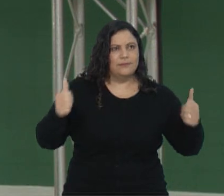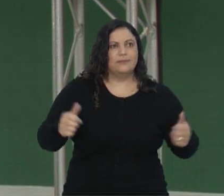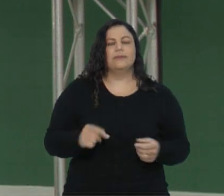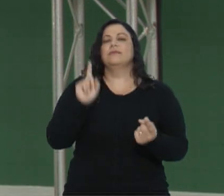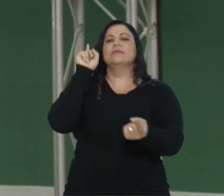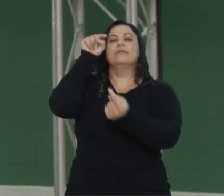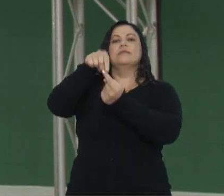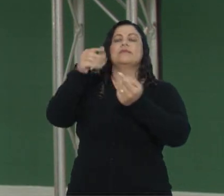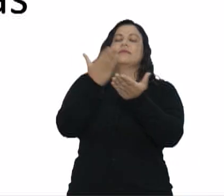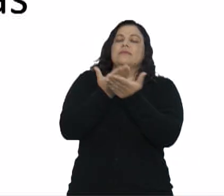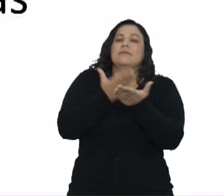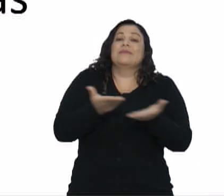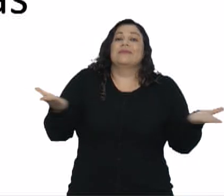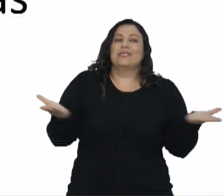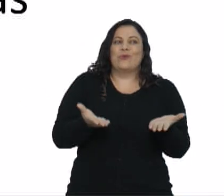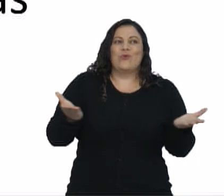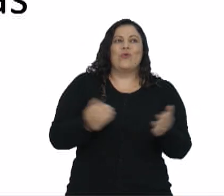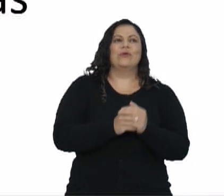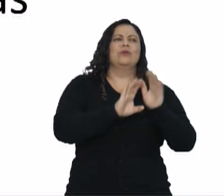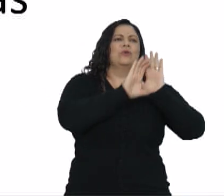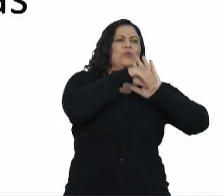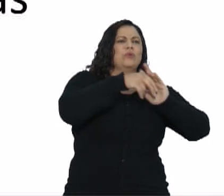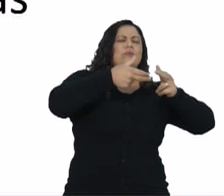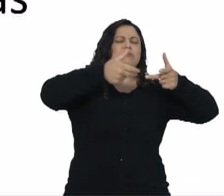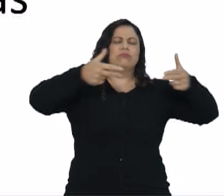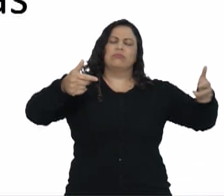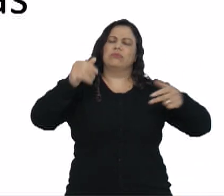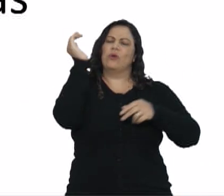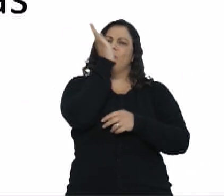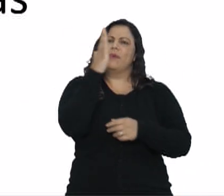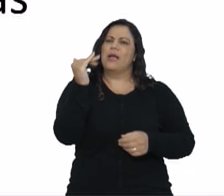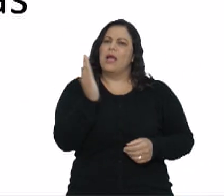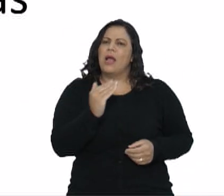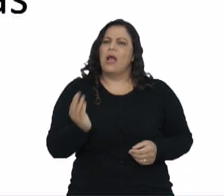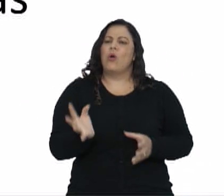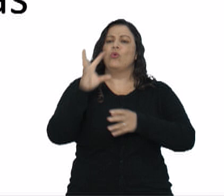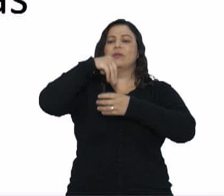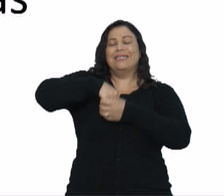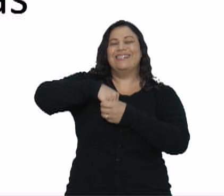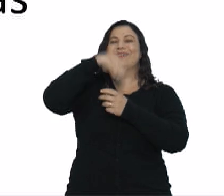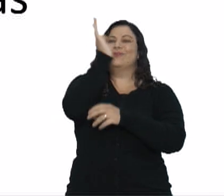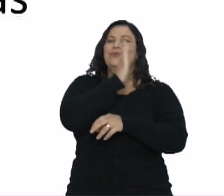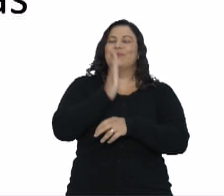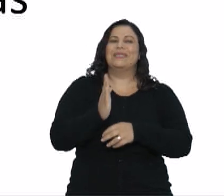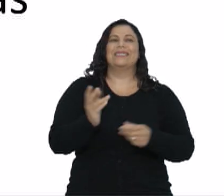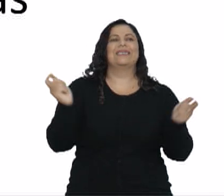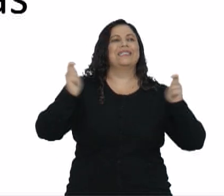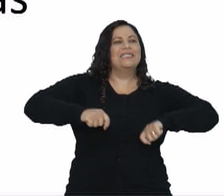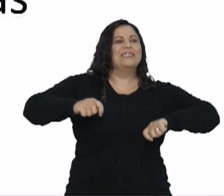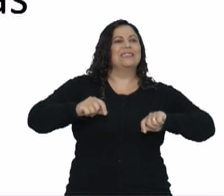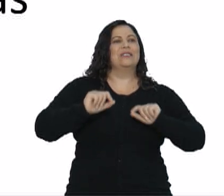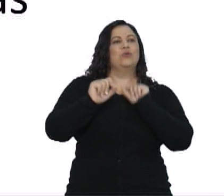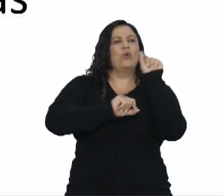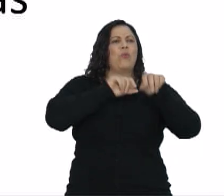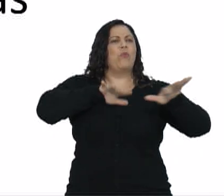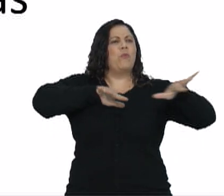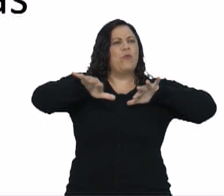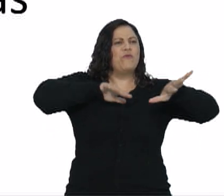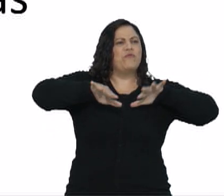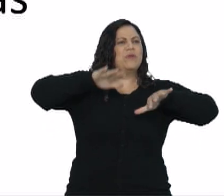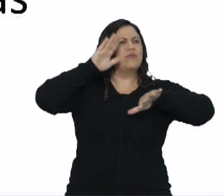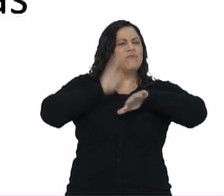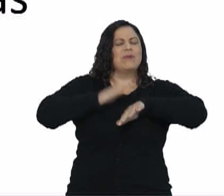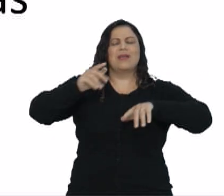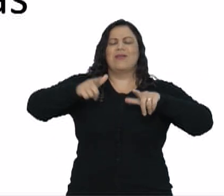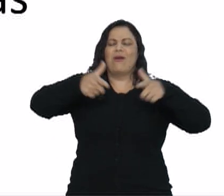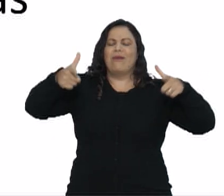de hoje: conceituar o barroco brasileiro como um dos movimentos de maior expressão da nossa cultura, que vai